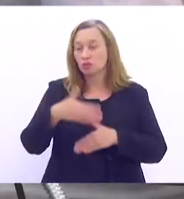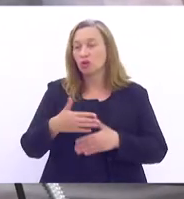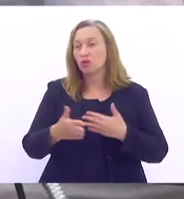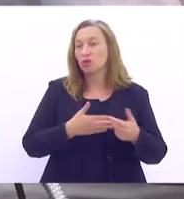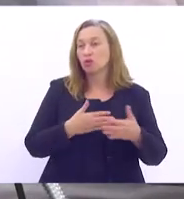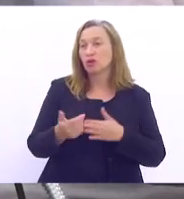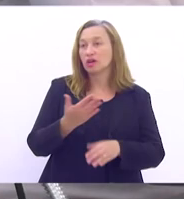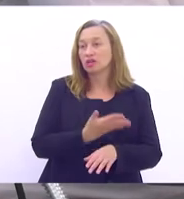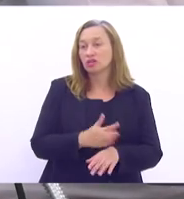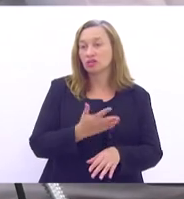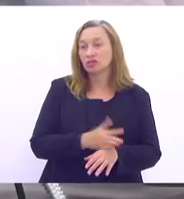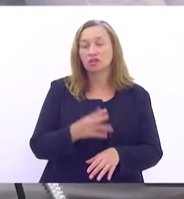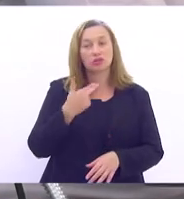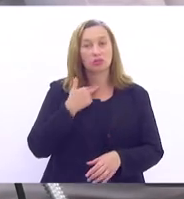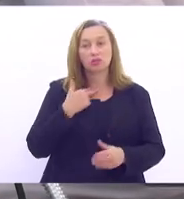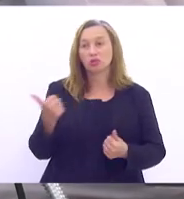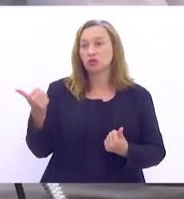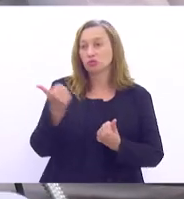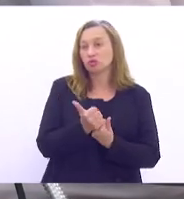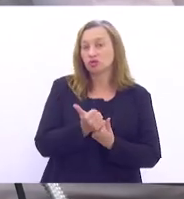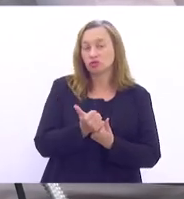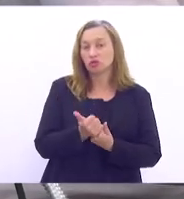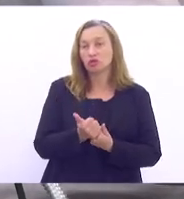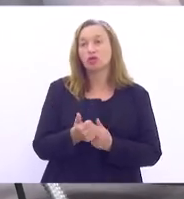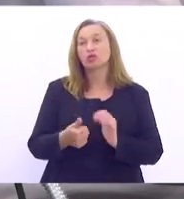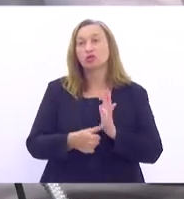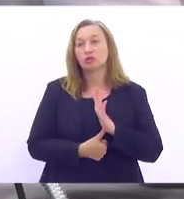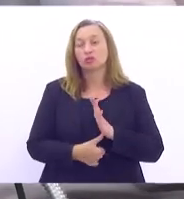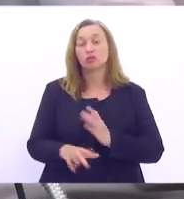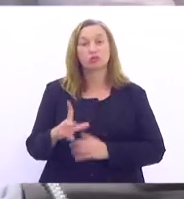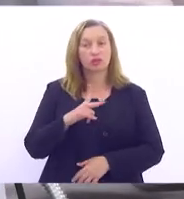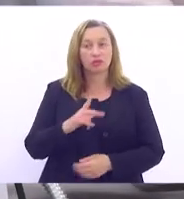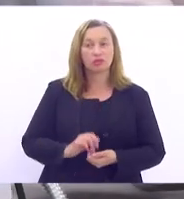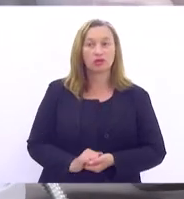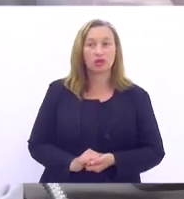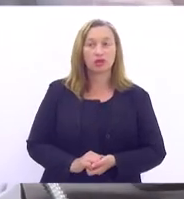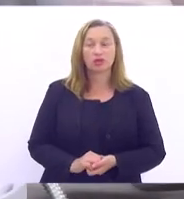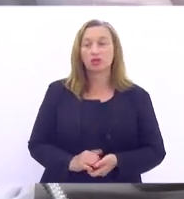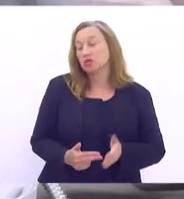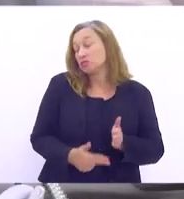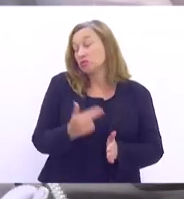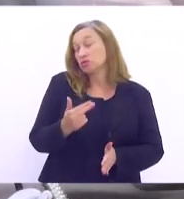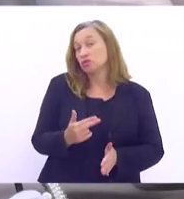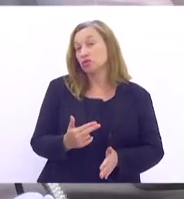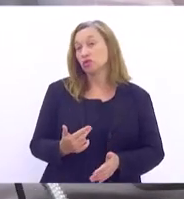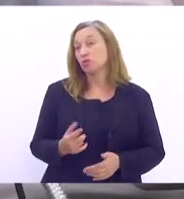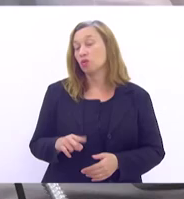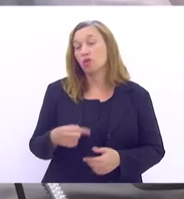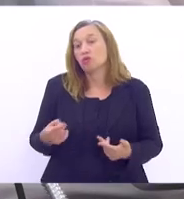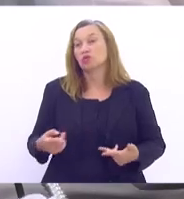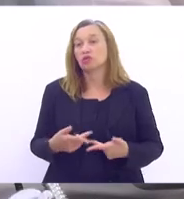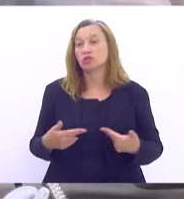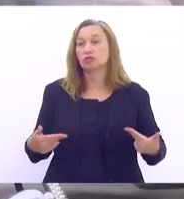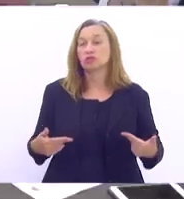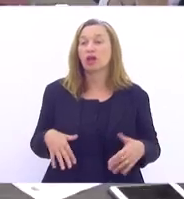seja possível substituir a forma de identificação pessoal, caso de uma cirurgia ou algo então, semelhante.